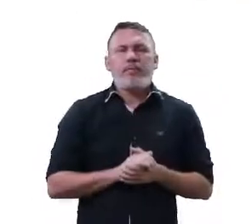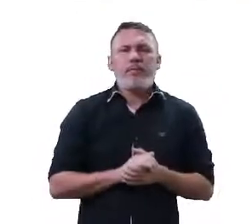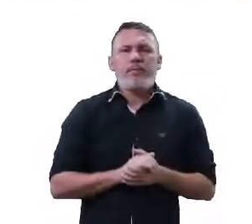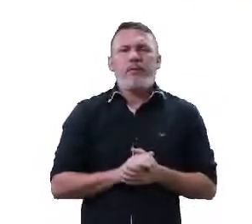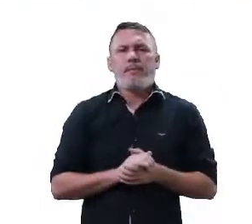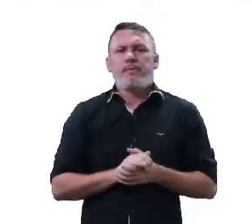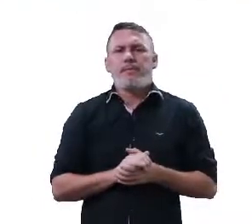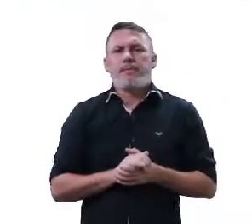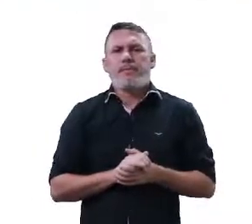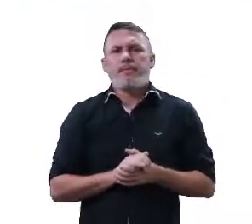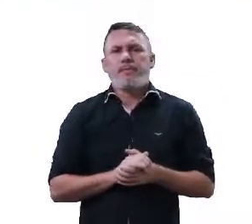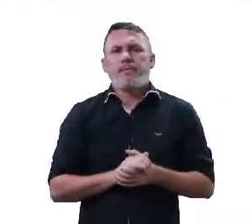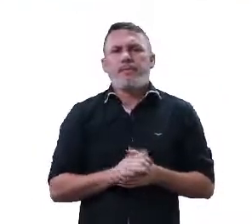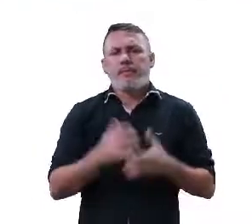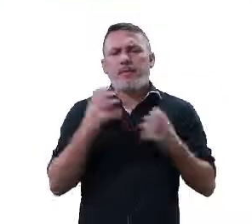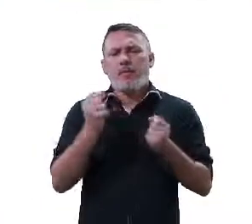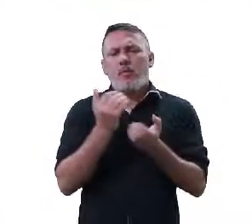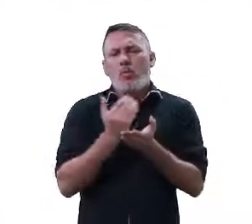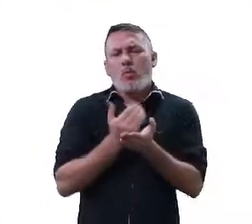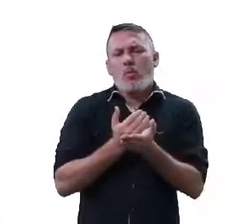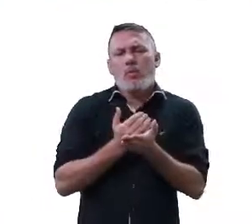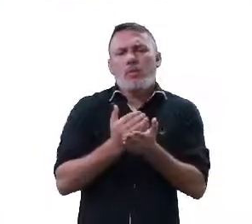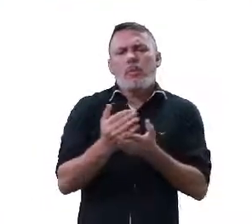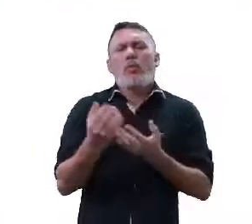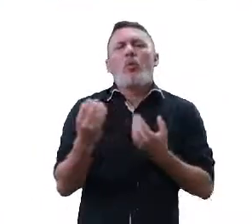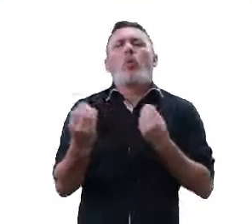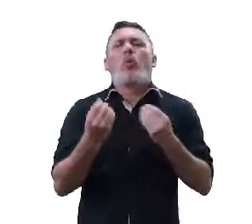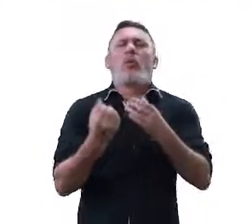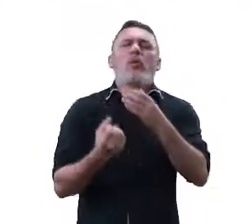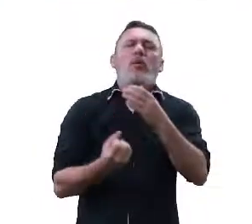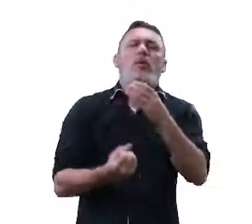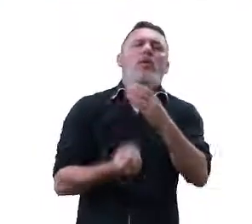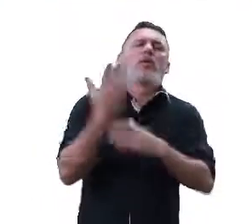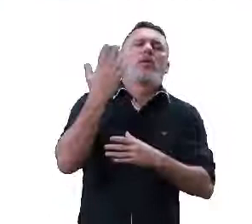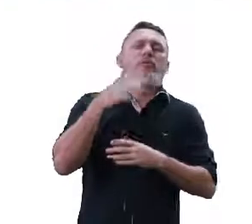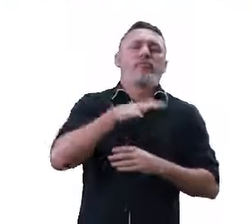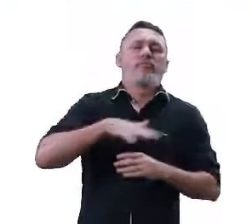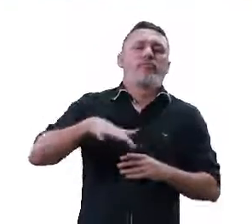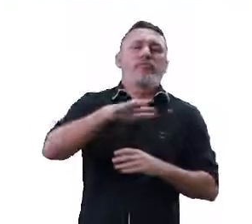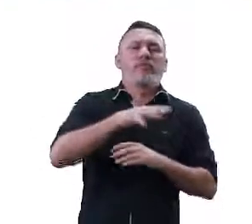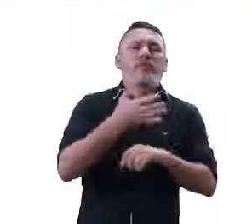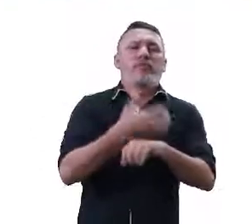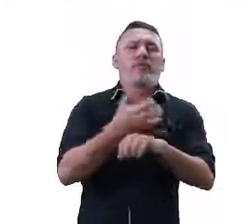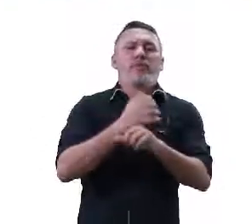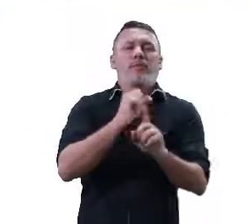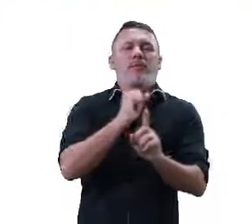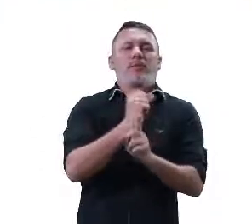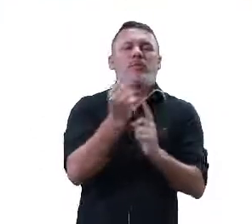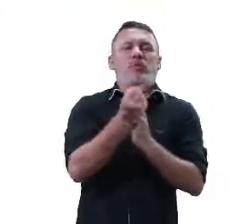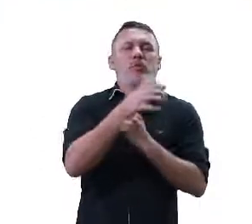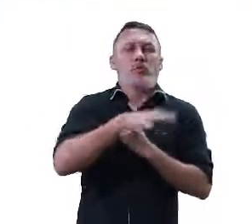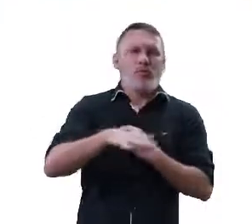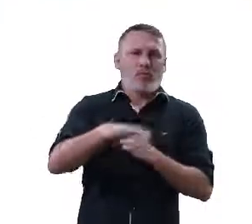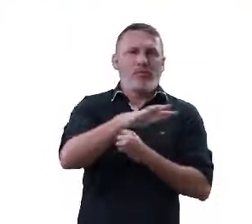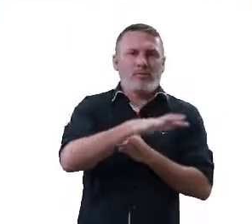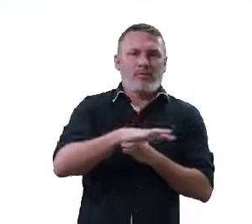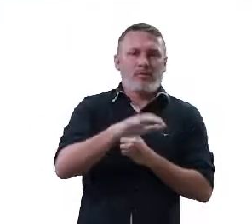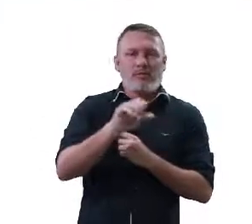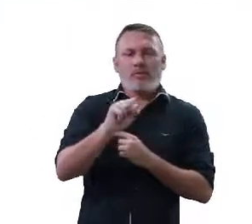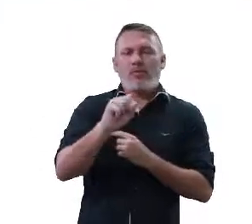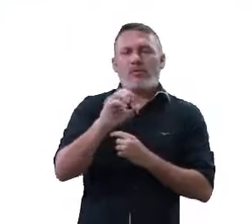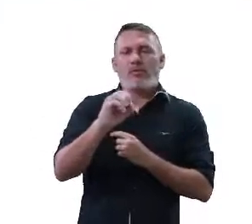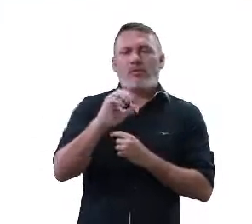começando, né, como eu falei, as origens da sociologia. Por que eu quero trabalhar com vocês isso? Primeiro porque a